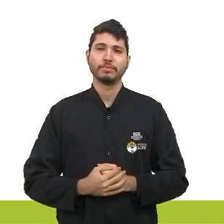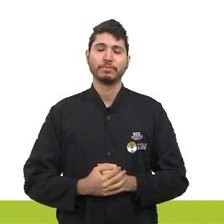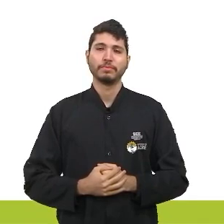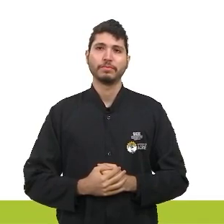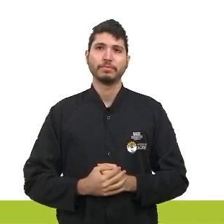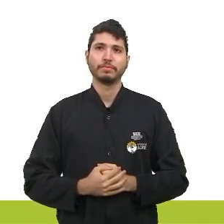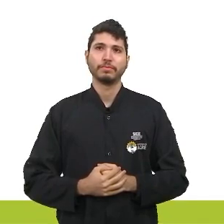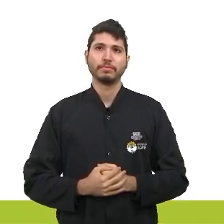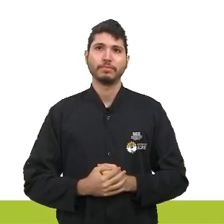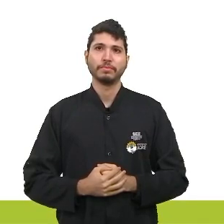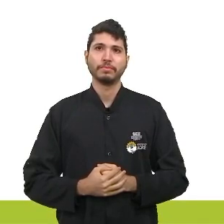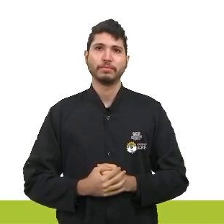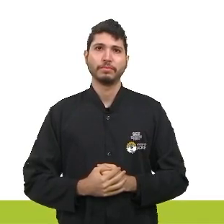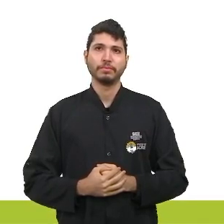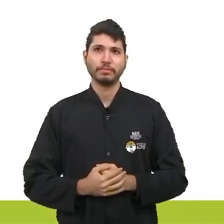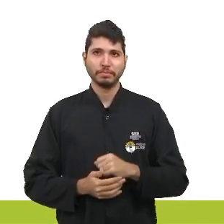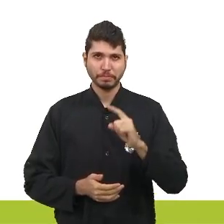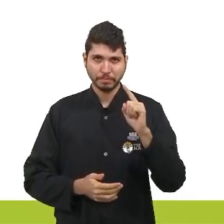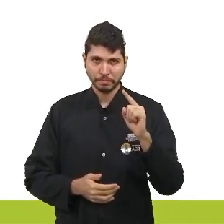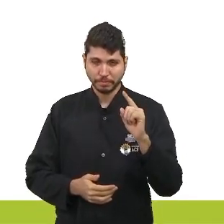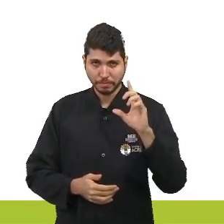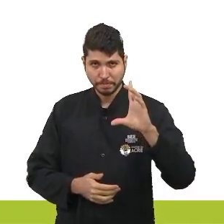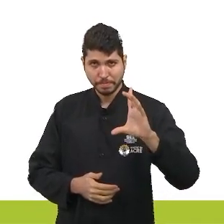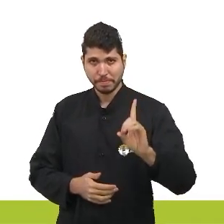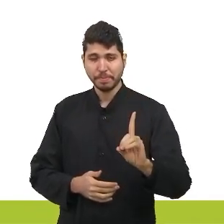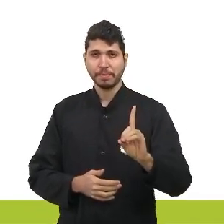Qual é a probabilidade que nós estamos procurando?